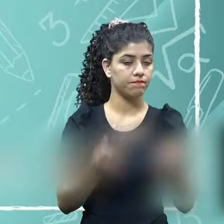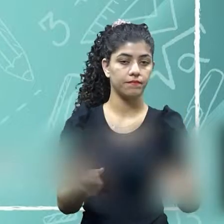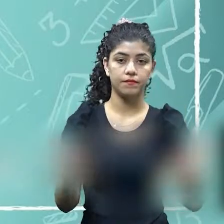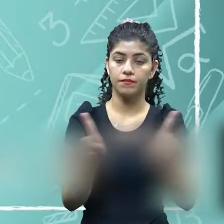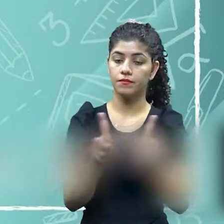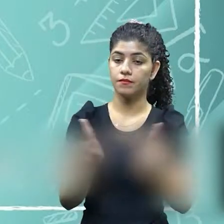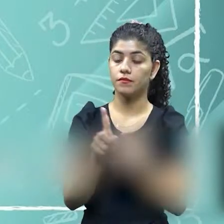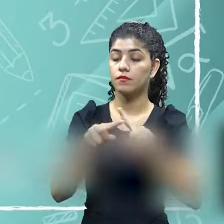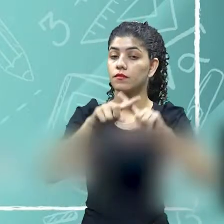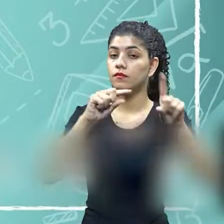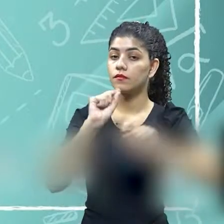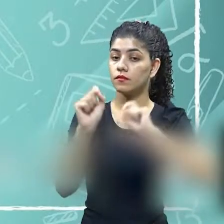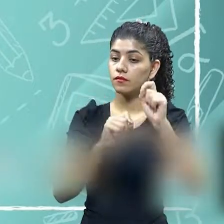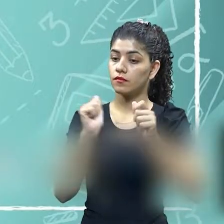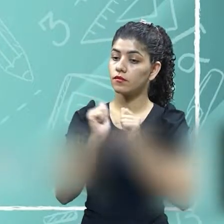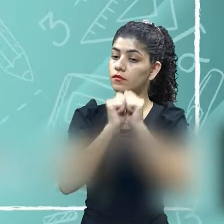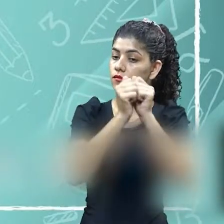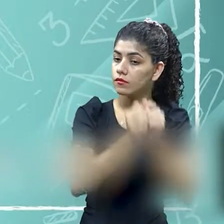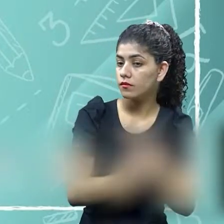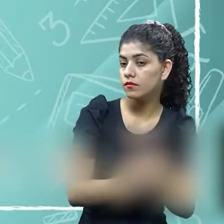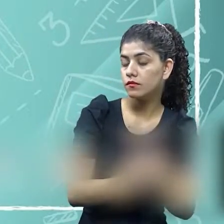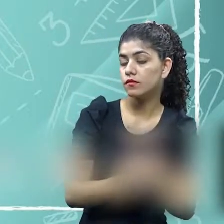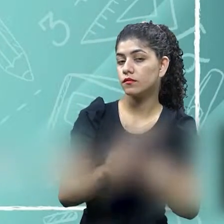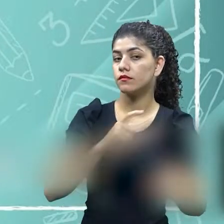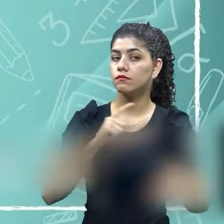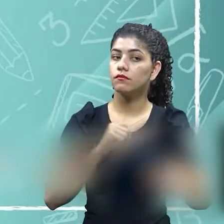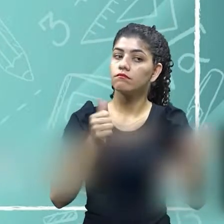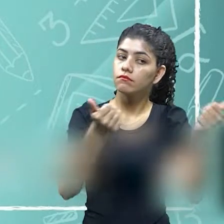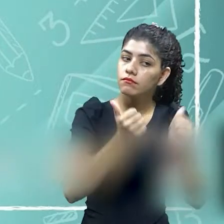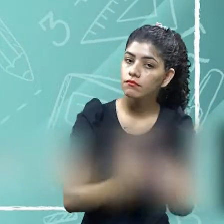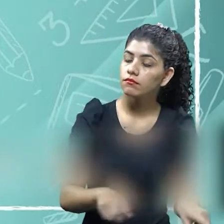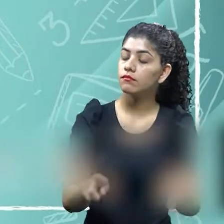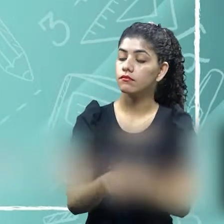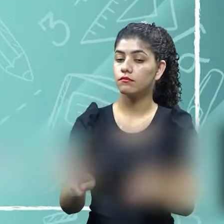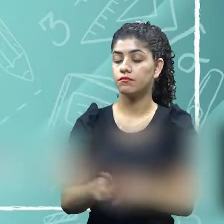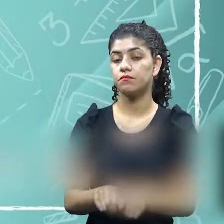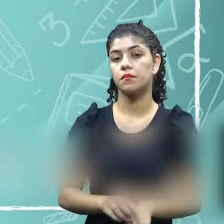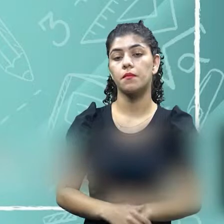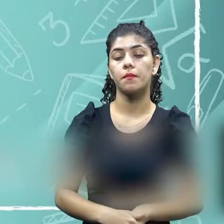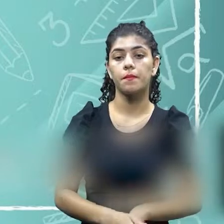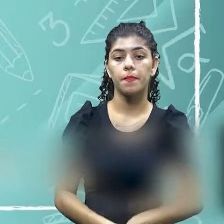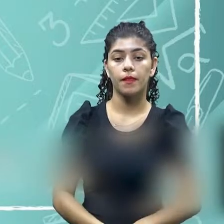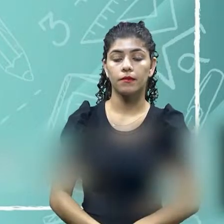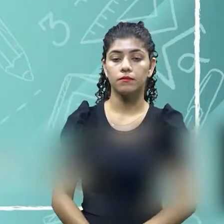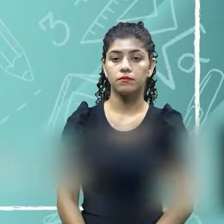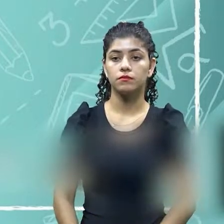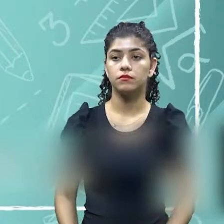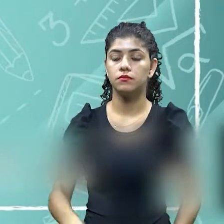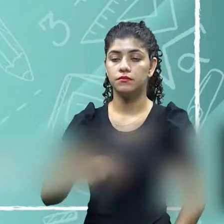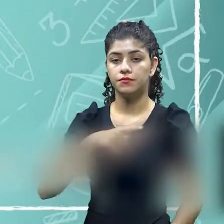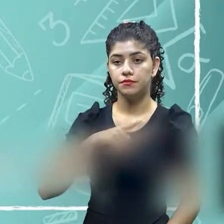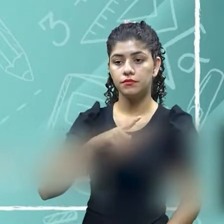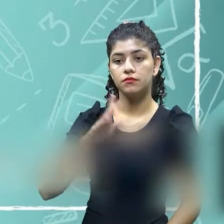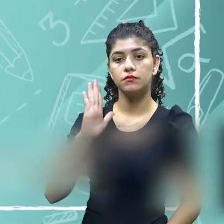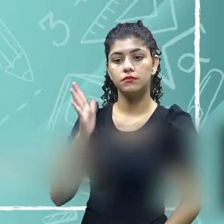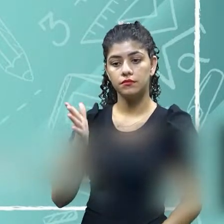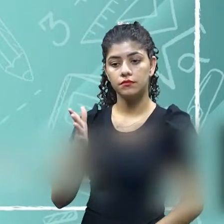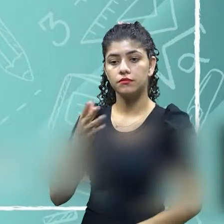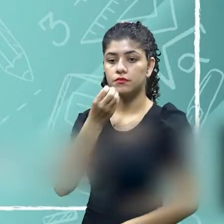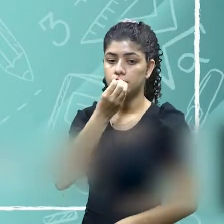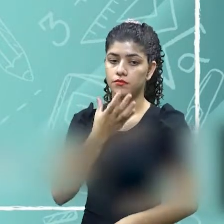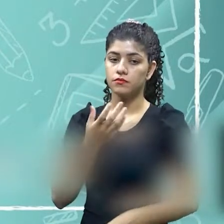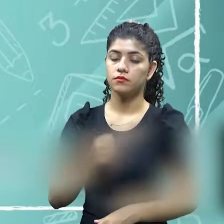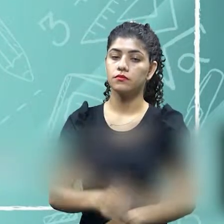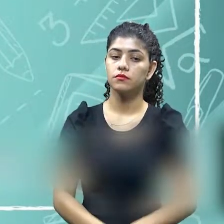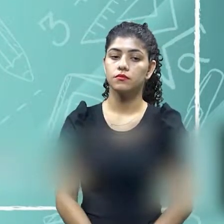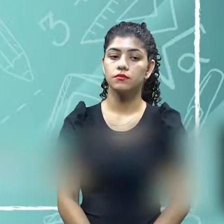forma integrada, mas eles estão associados, assim também tendo vantagens dentro das operações de importação e exportação